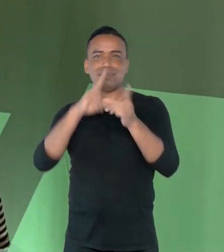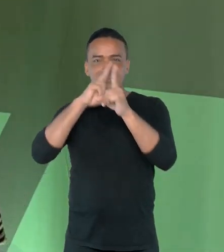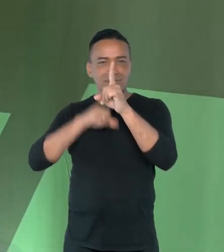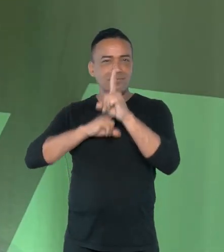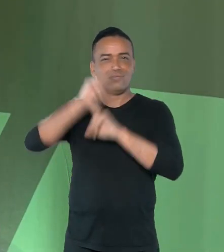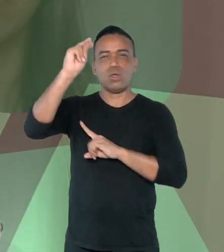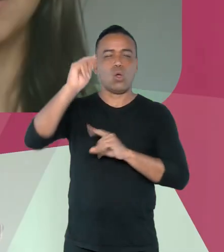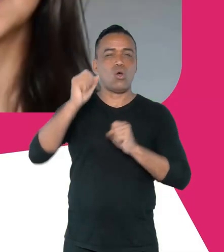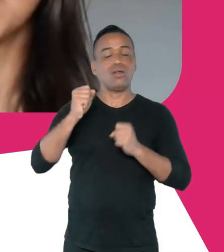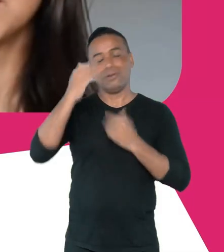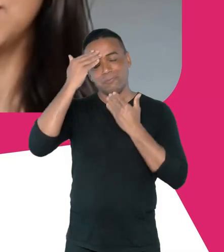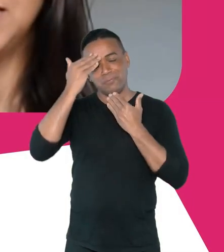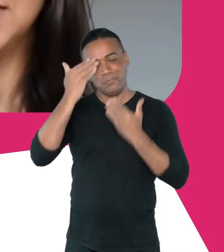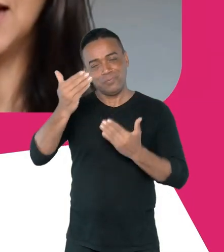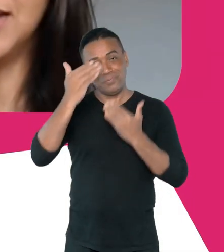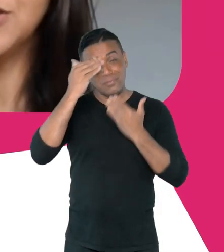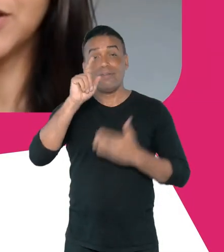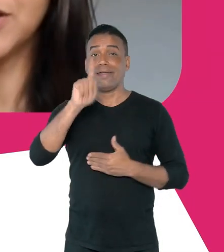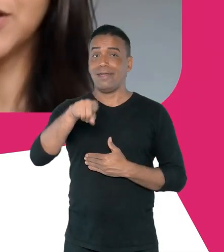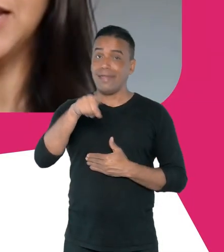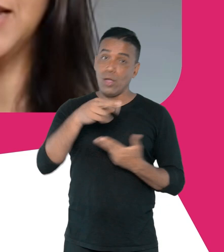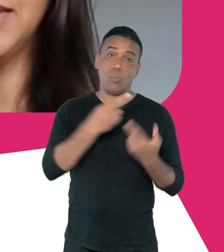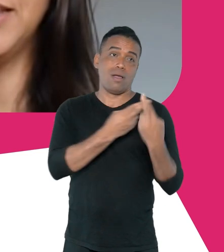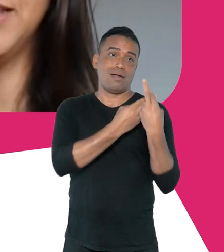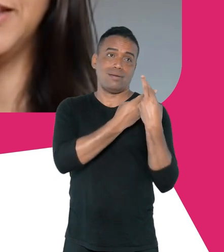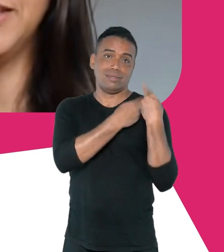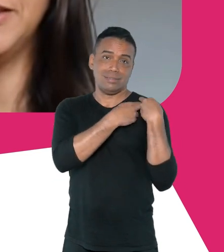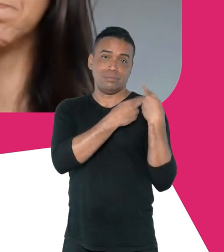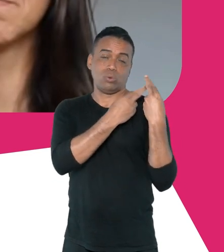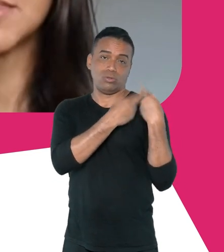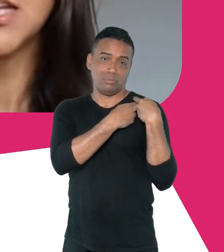É realmente, assim, uma responsabilidade, né?